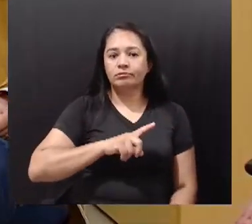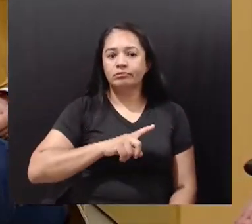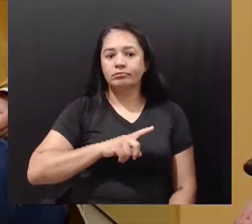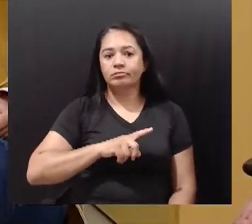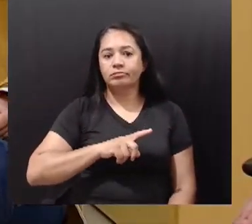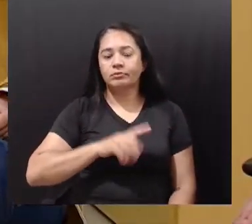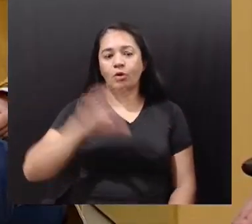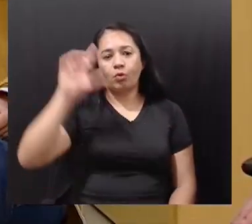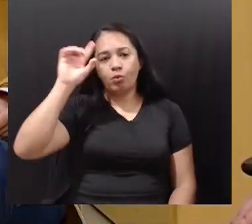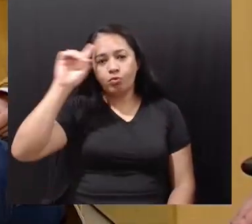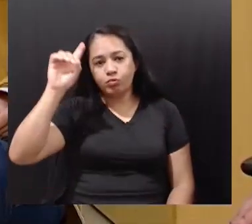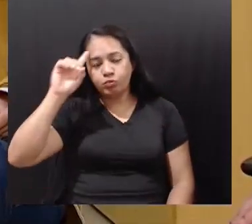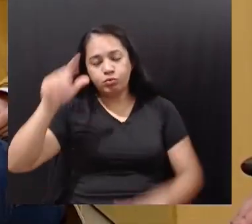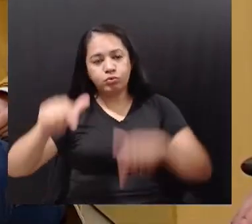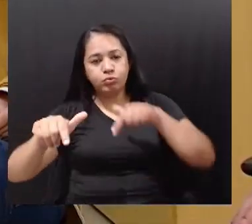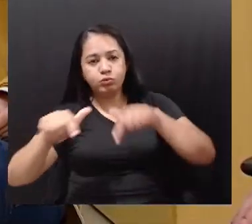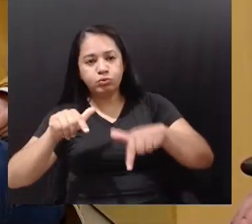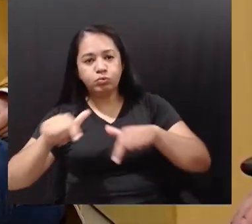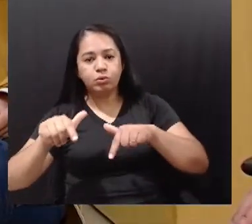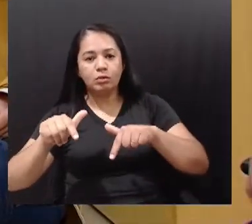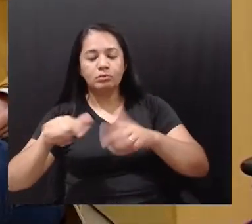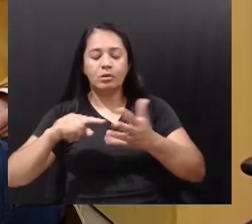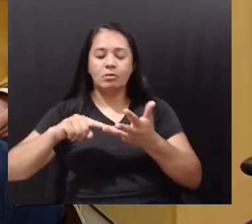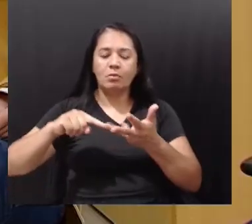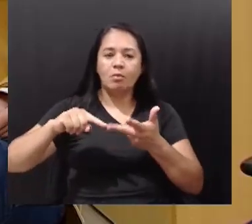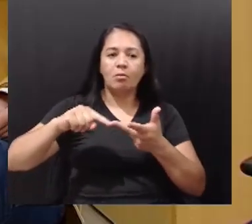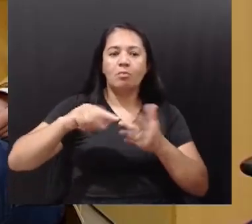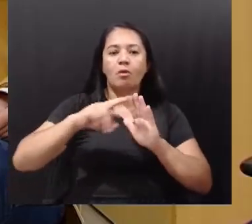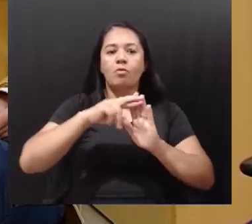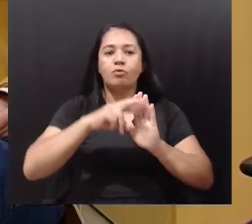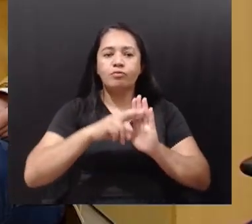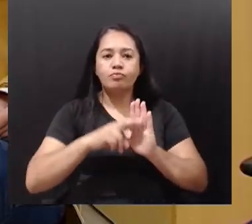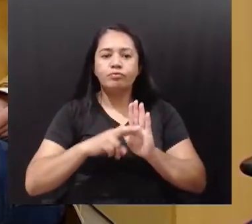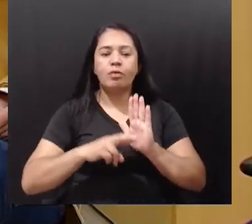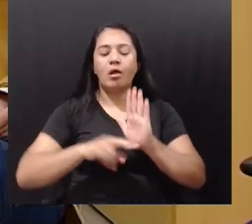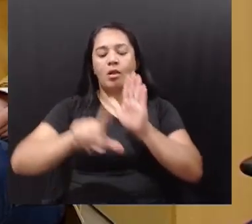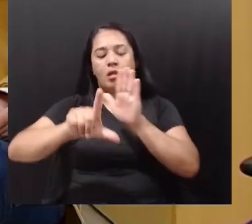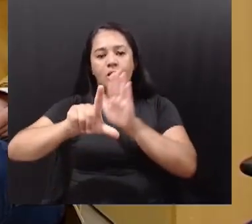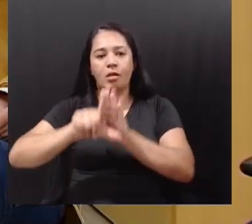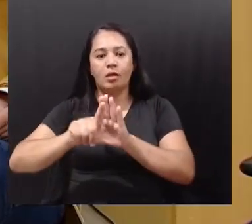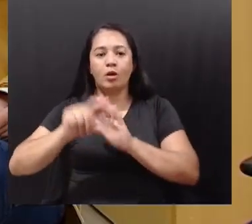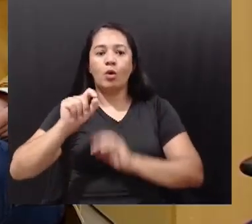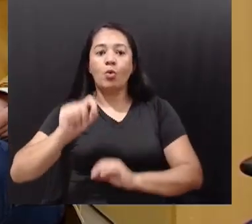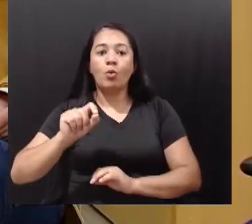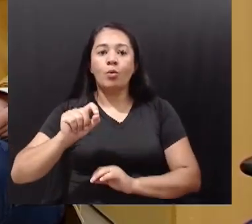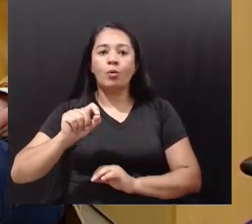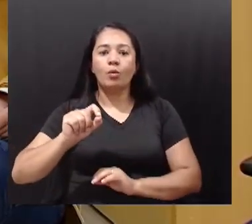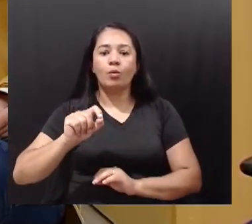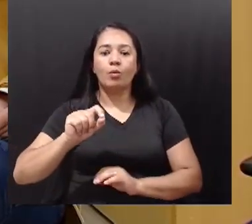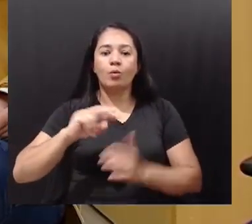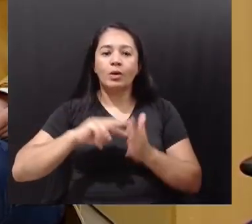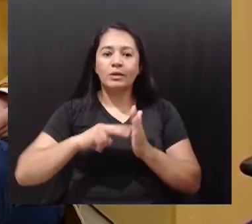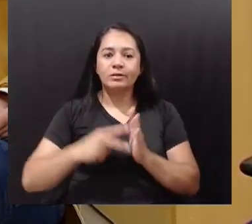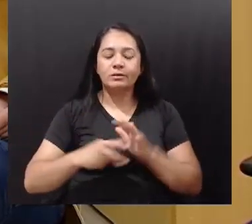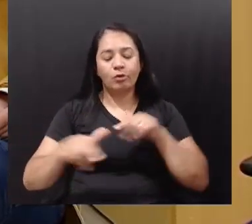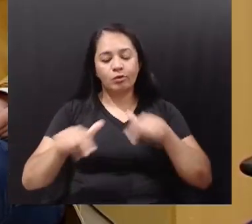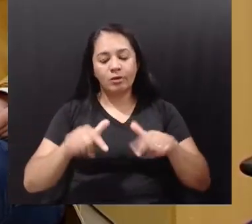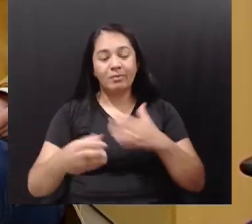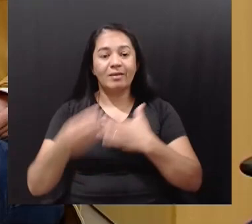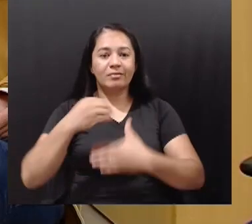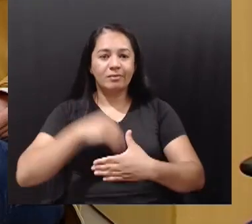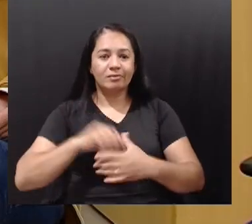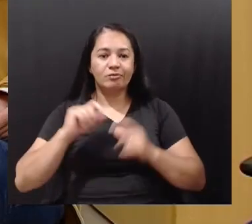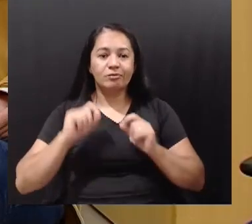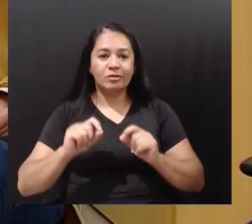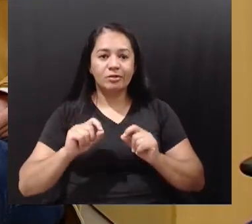trabalhos, com suas normas ali próprias. E o que é o que é a atuação do controle interno? É o próprio gestor